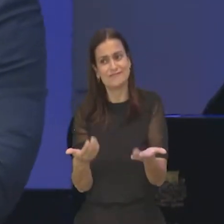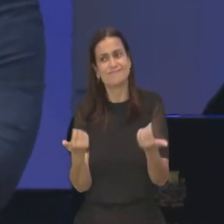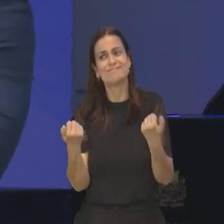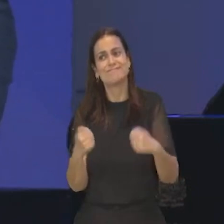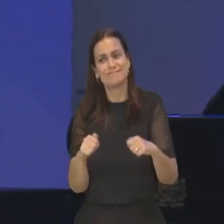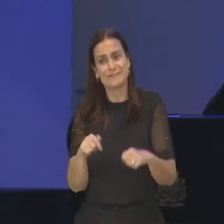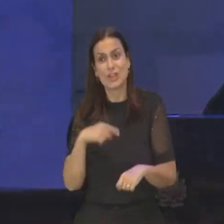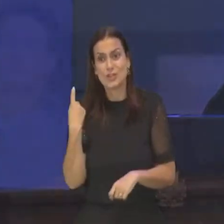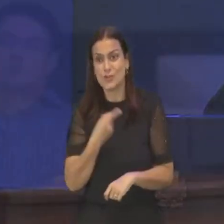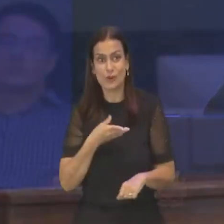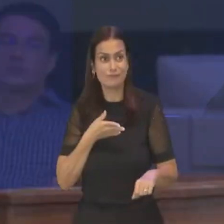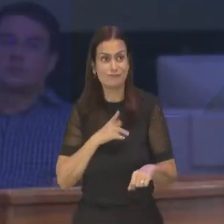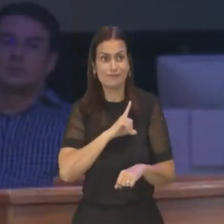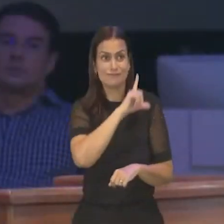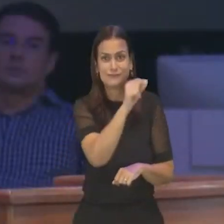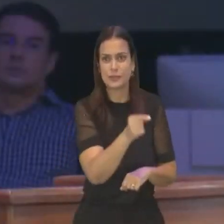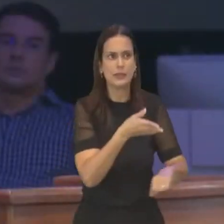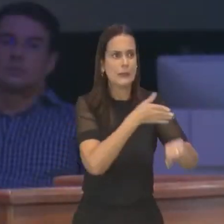Ah, se nós